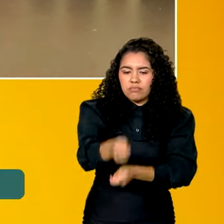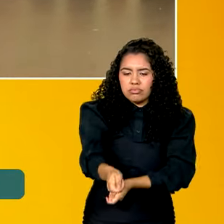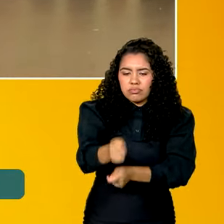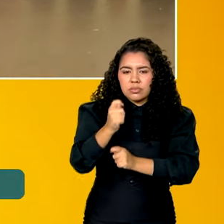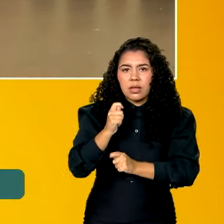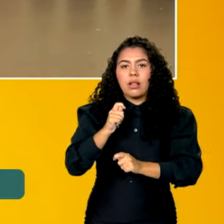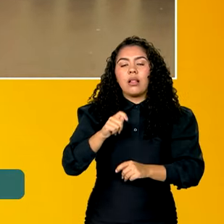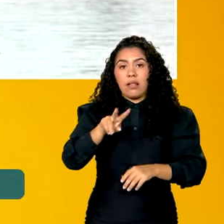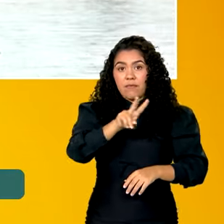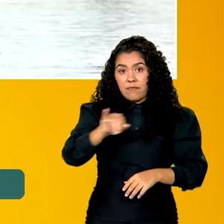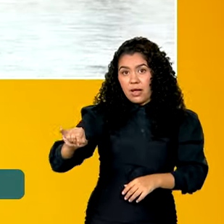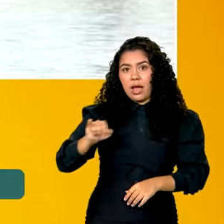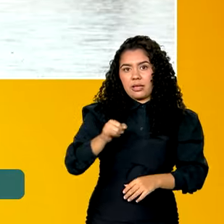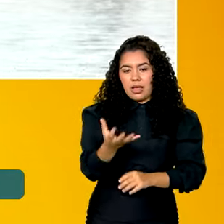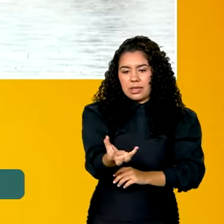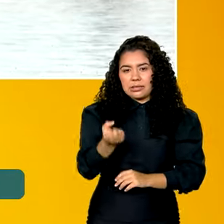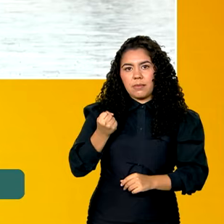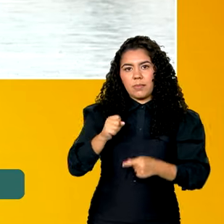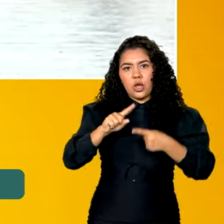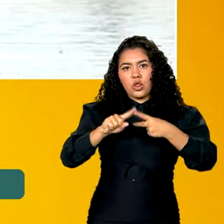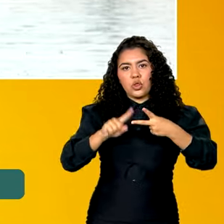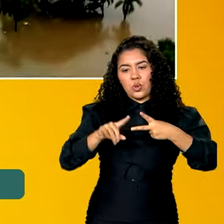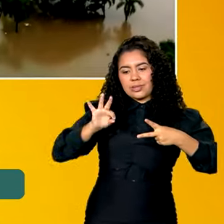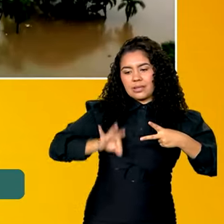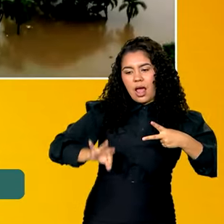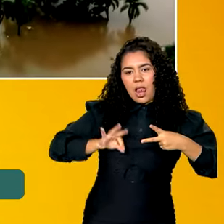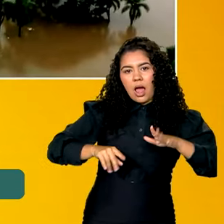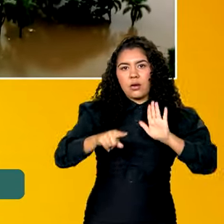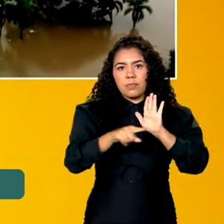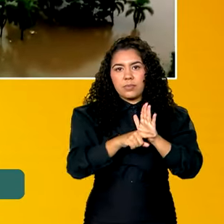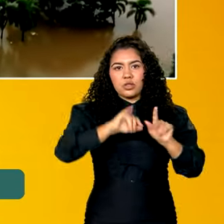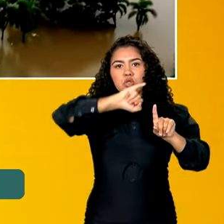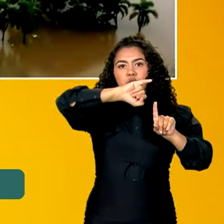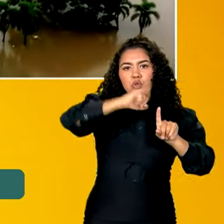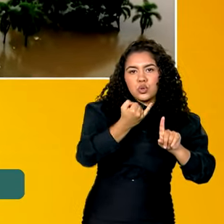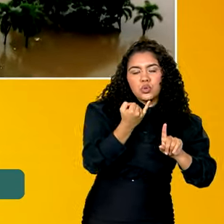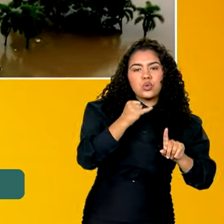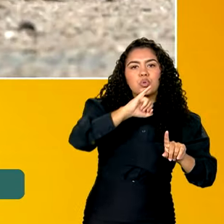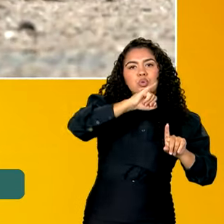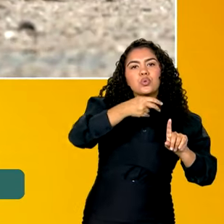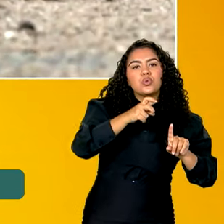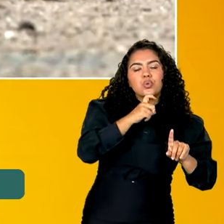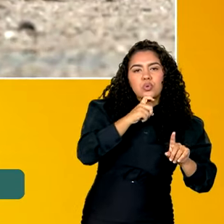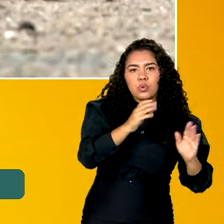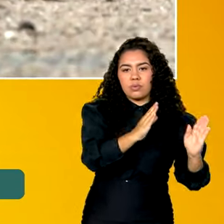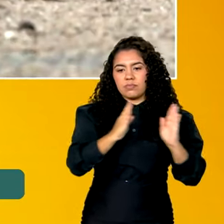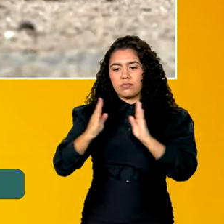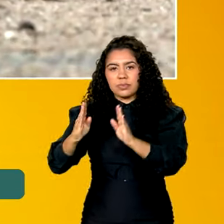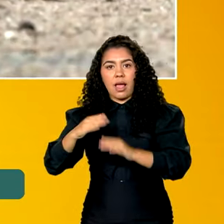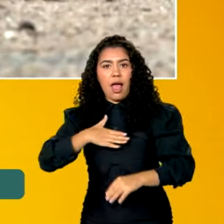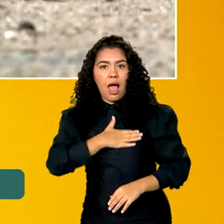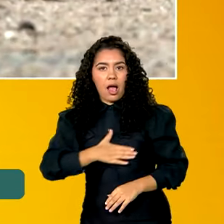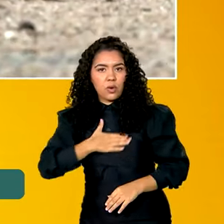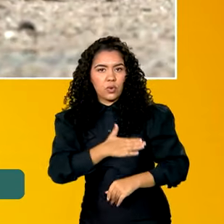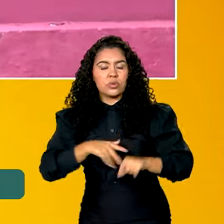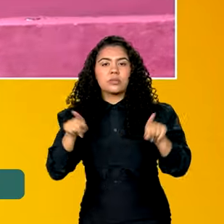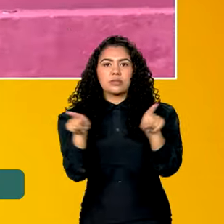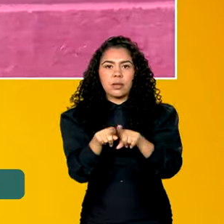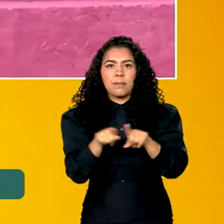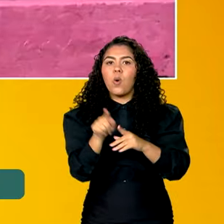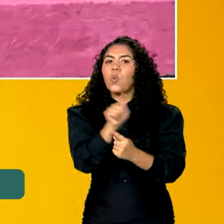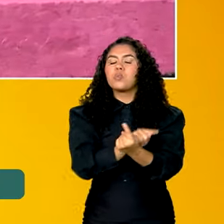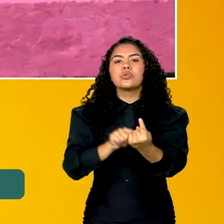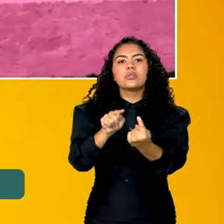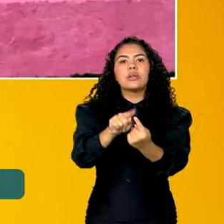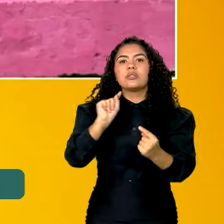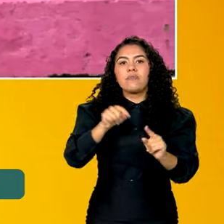dois salários mínimos nos meses de julho e agosto. A contrapartida das empresas é manter o empregado por pelo